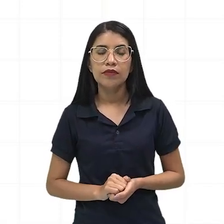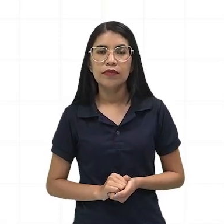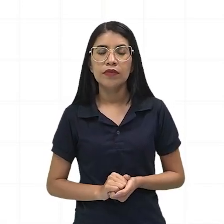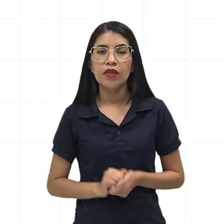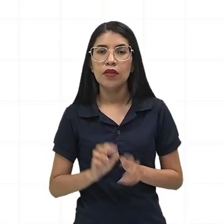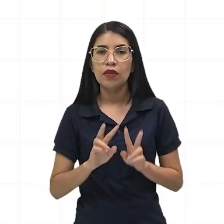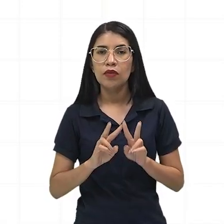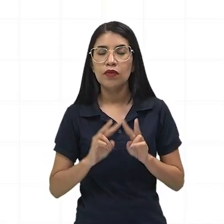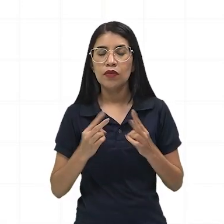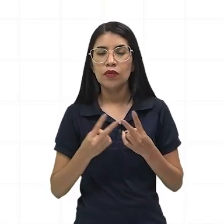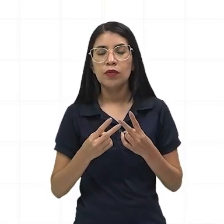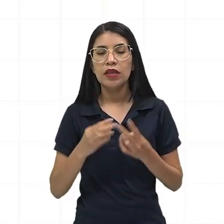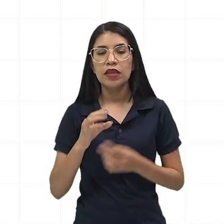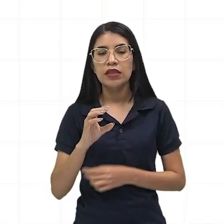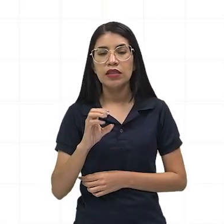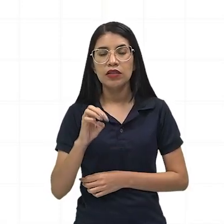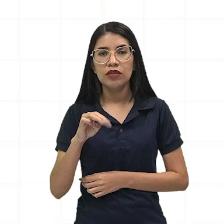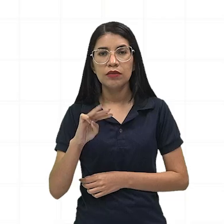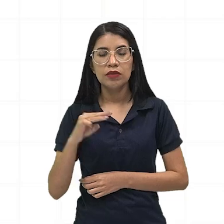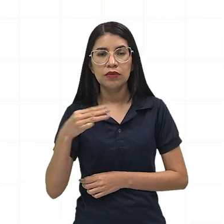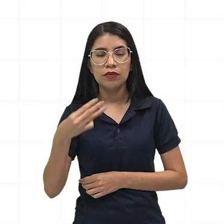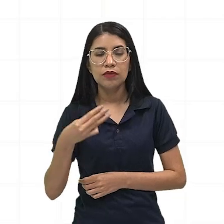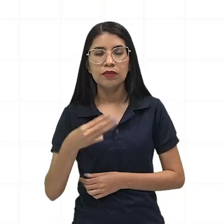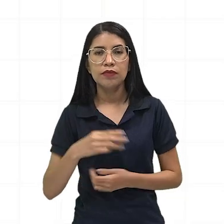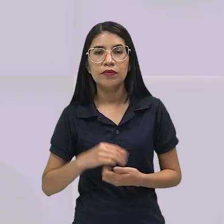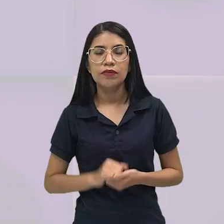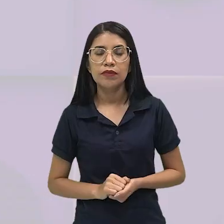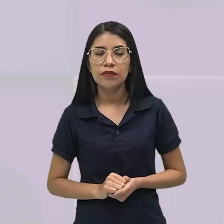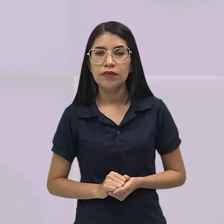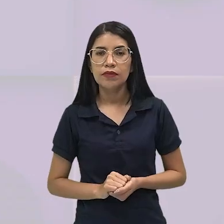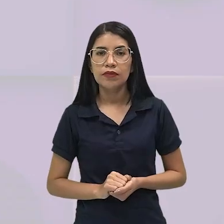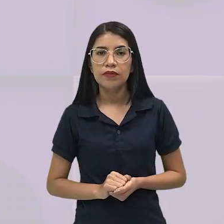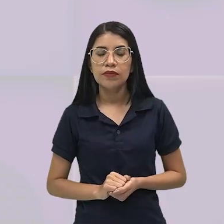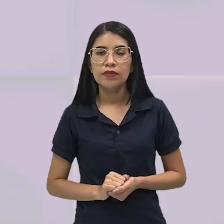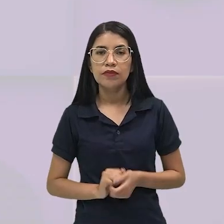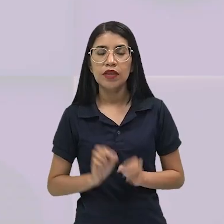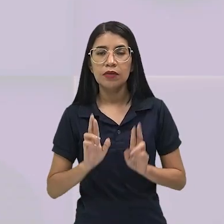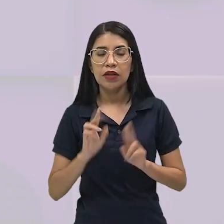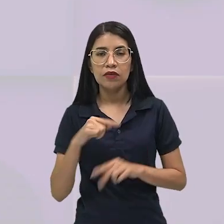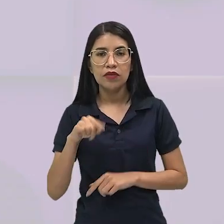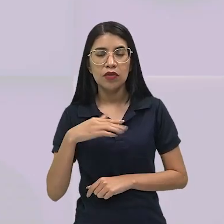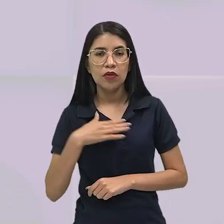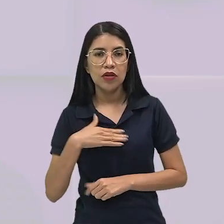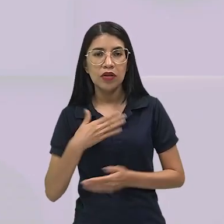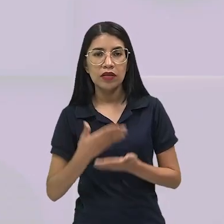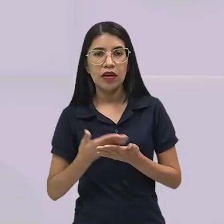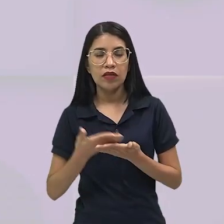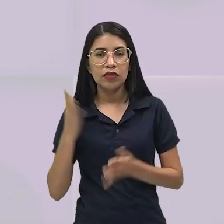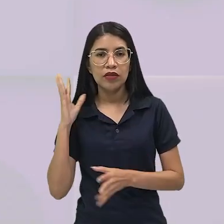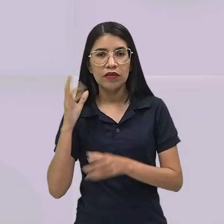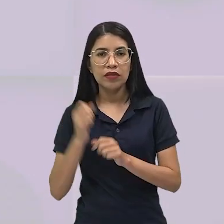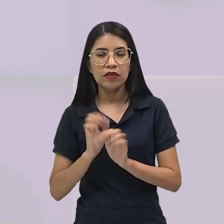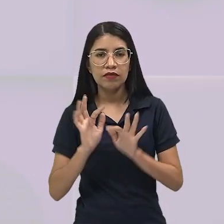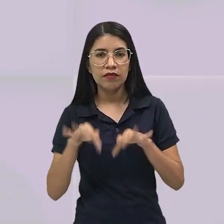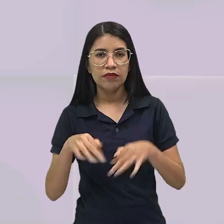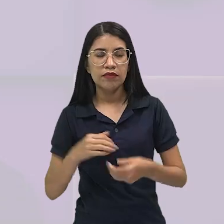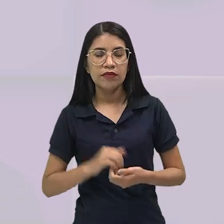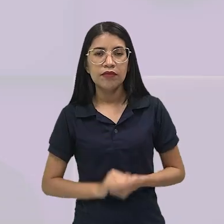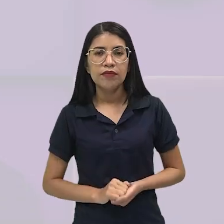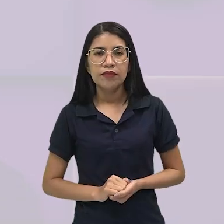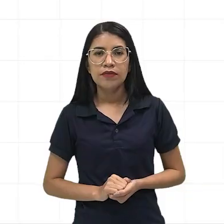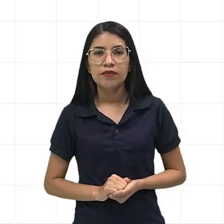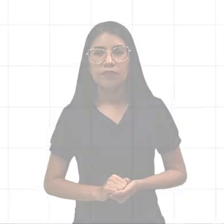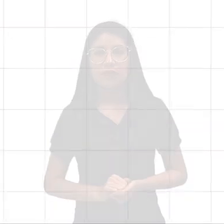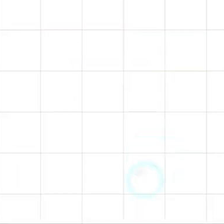248 o quê? Centímetros cúbicos. Muito bem, espero que vocês tenham gostado da nossa revisão. Ficamos por aqui.